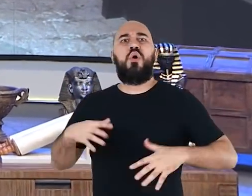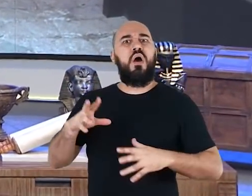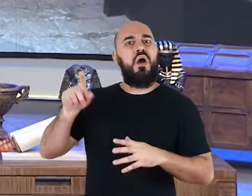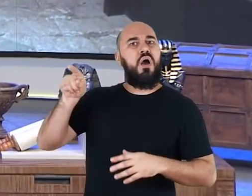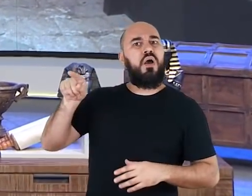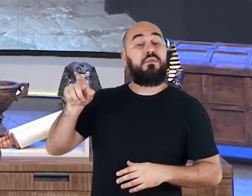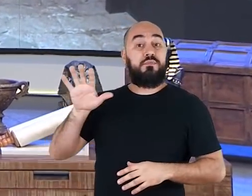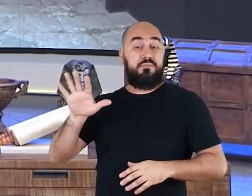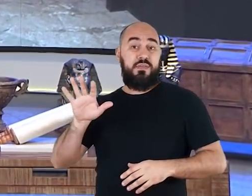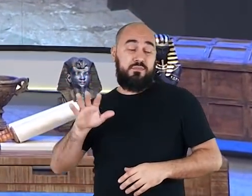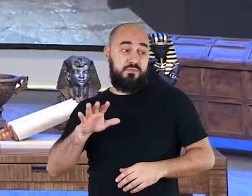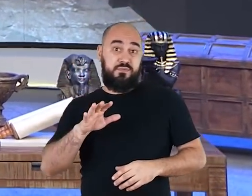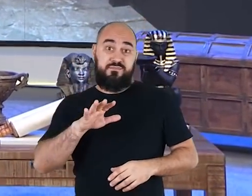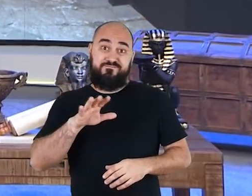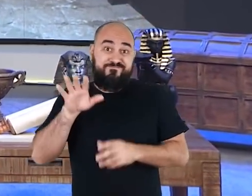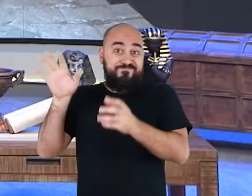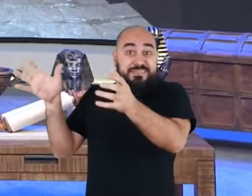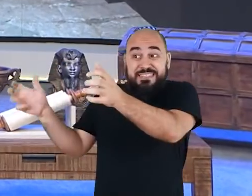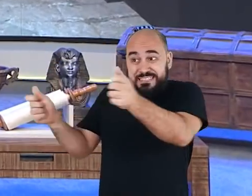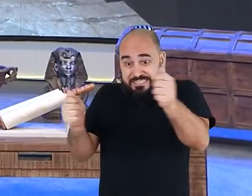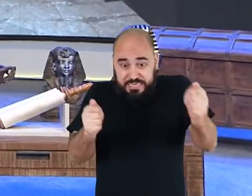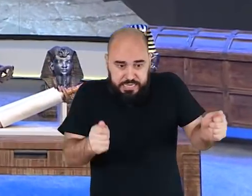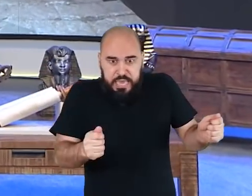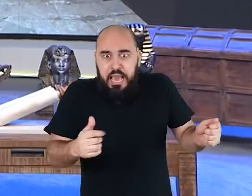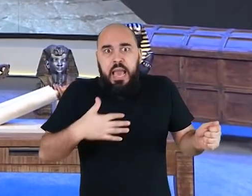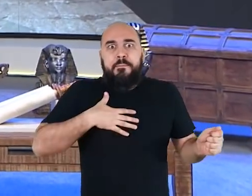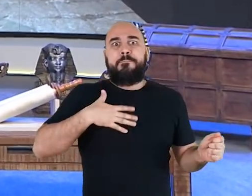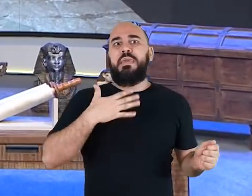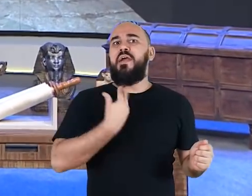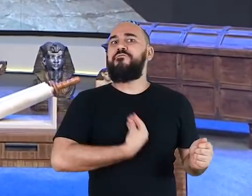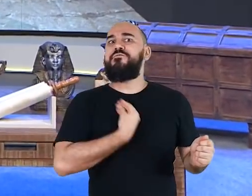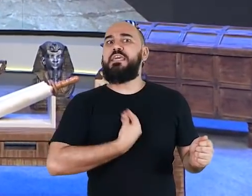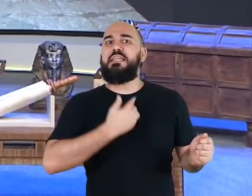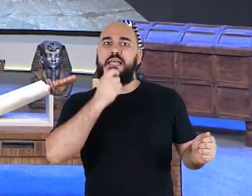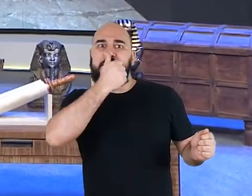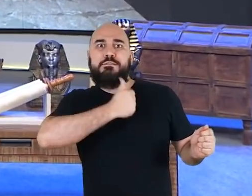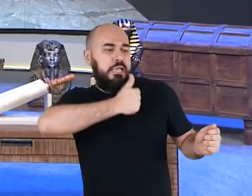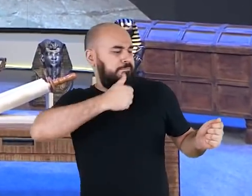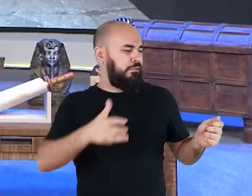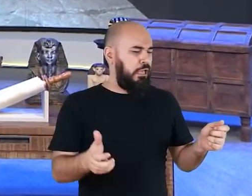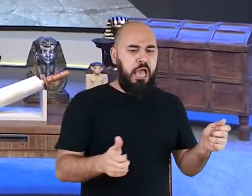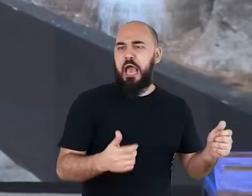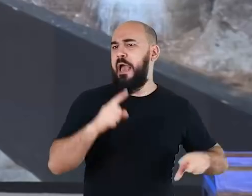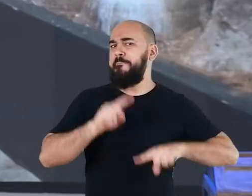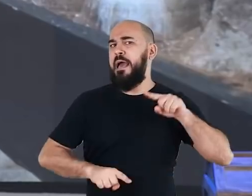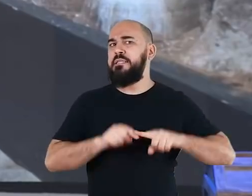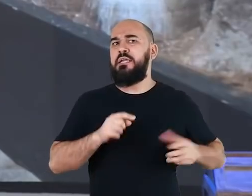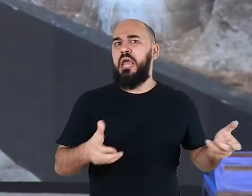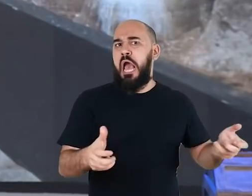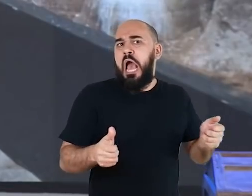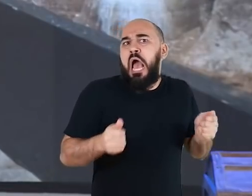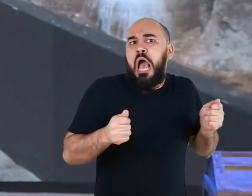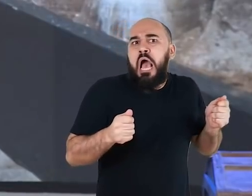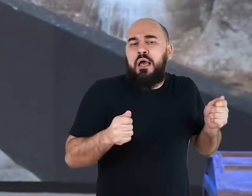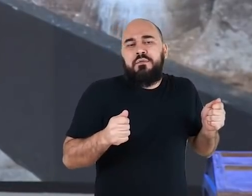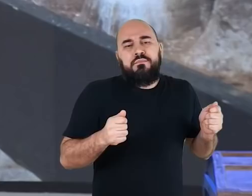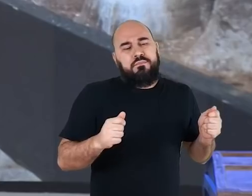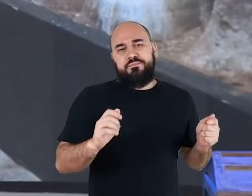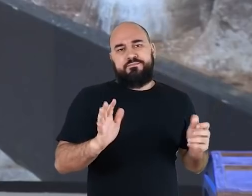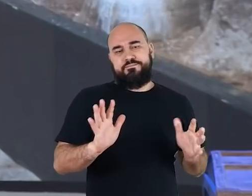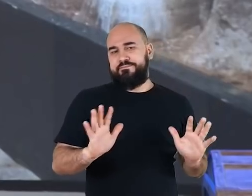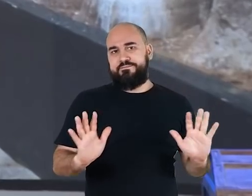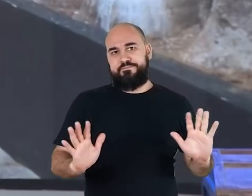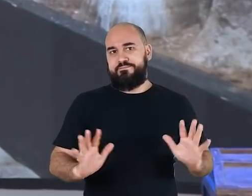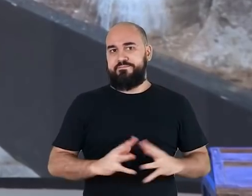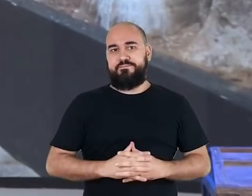de um objeto. Aliás, chegam a sacrificar a sua vida por coisas materiais. Portanto, quer saber qual é